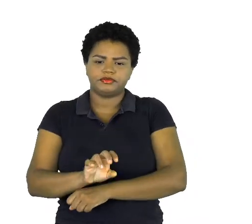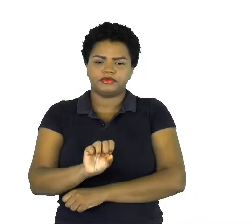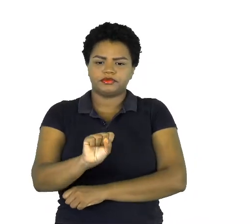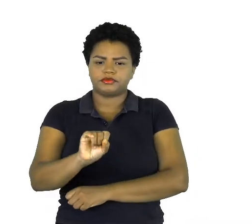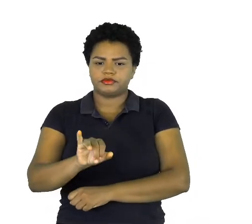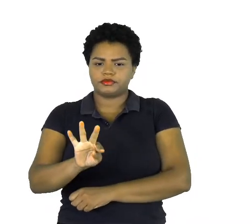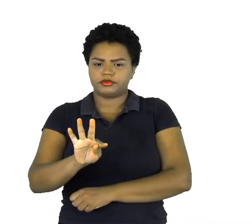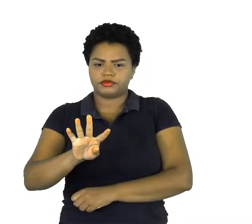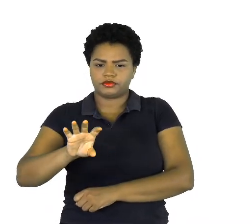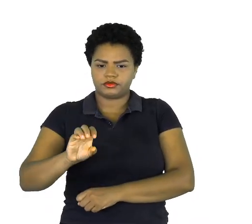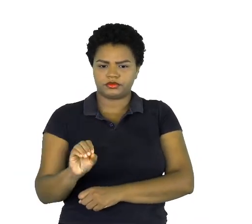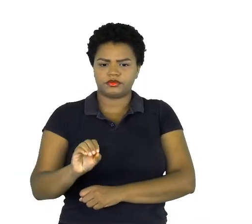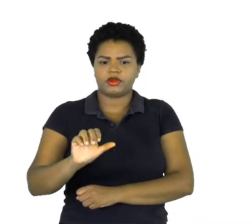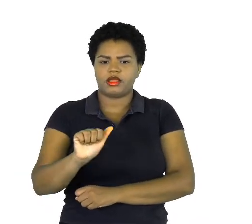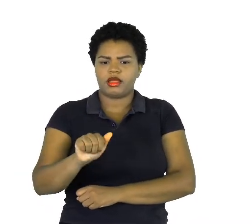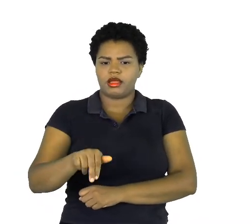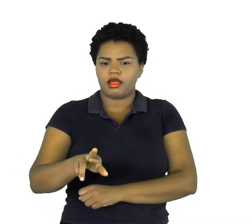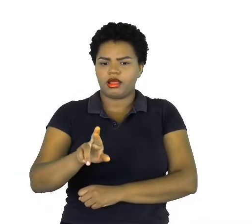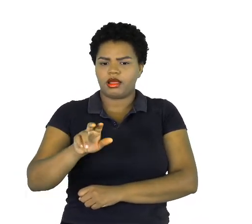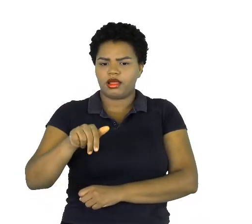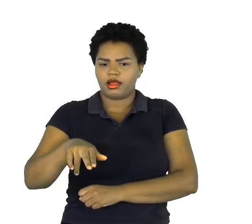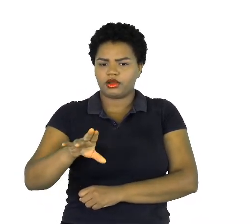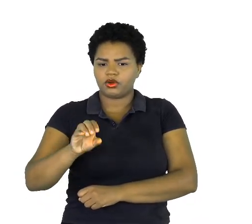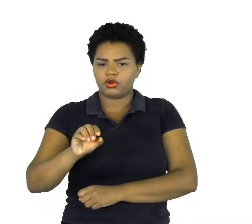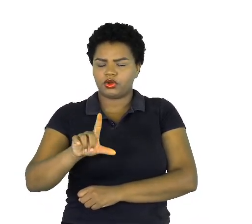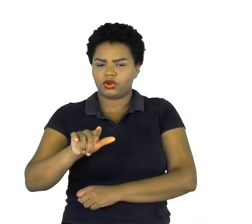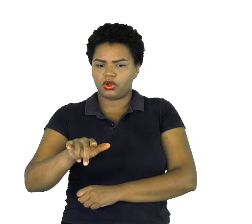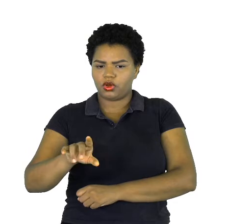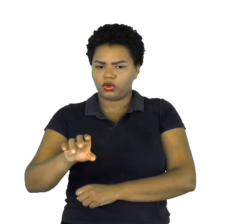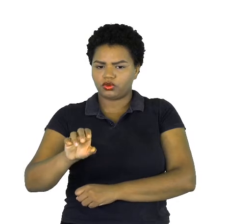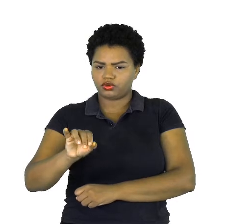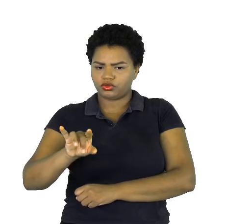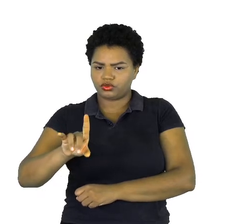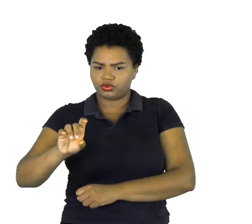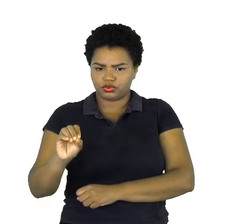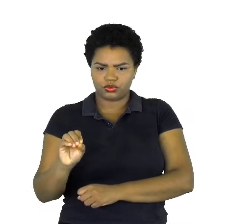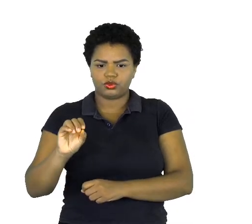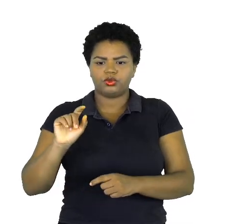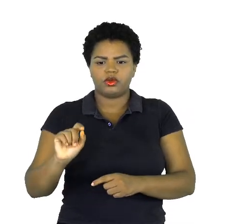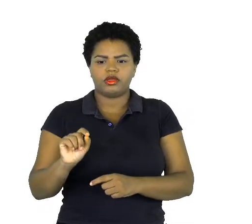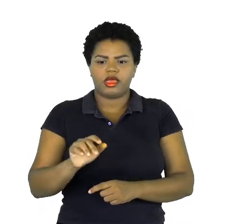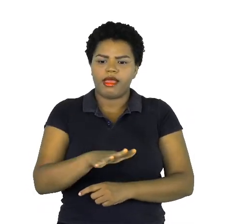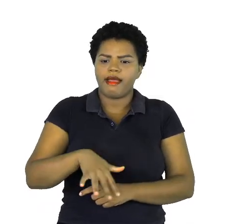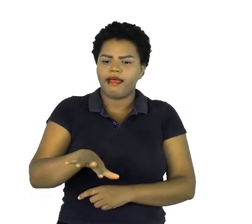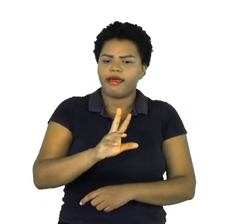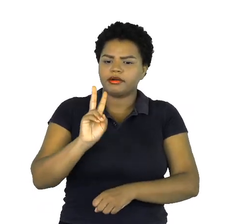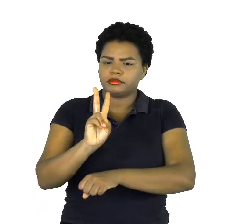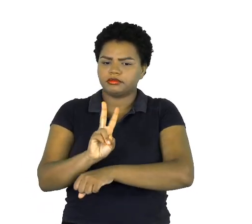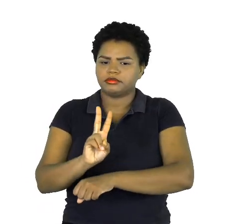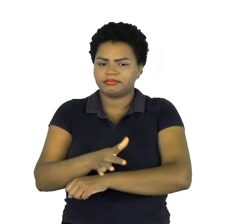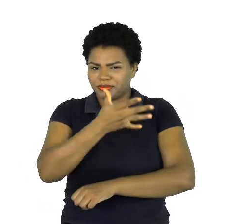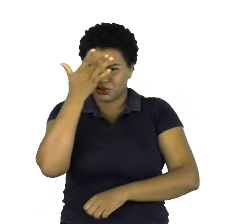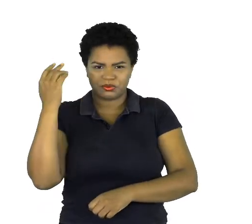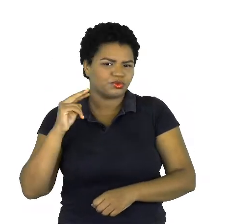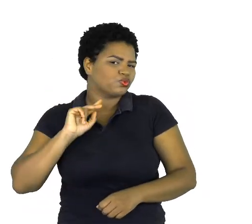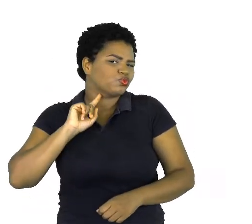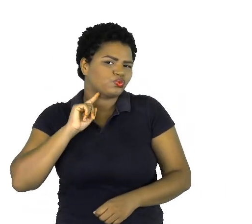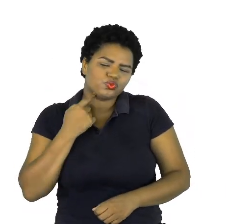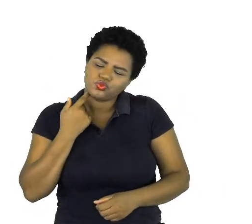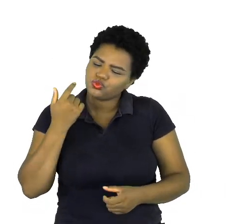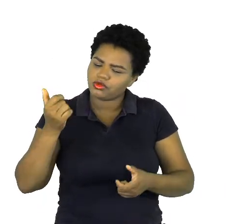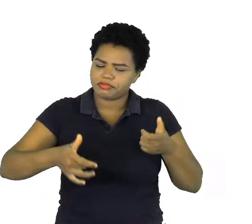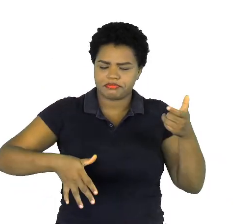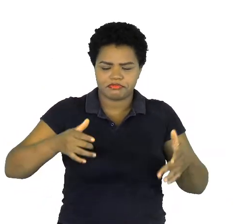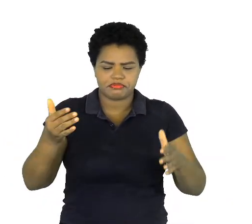arqueológicos são áreas de proteção. Ninguém pode desmatar, ninguém pode cortar, derrubar, sujar,